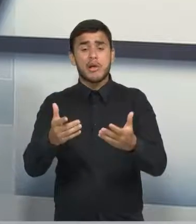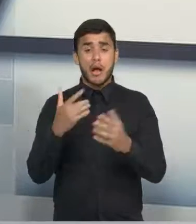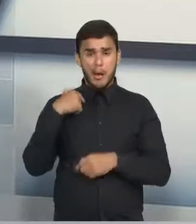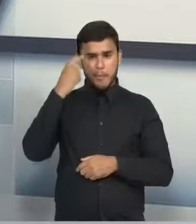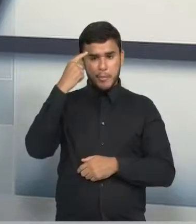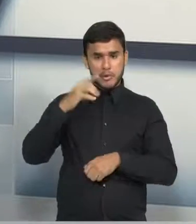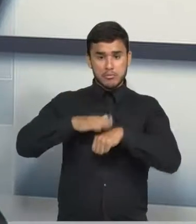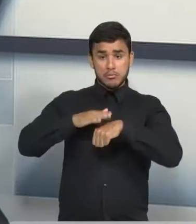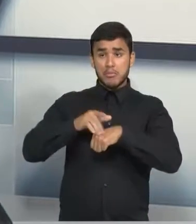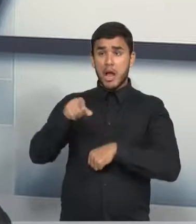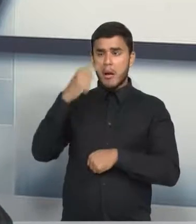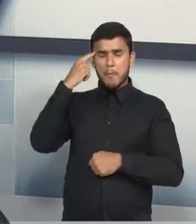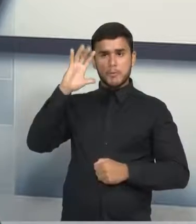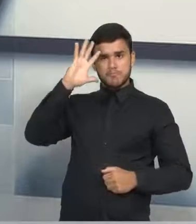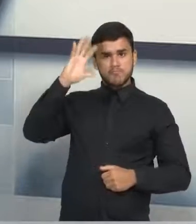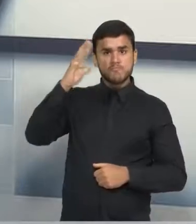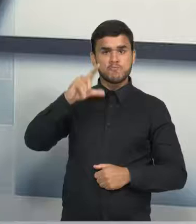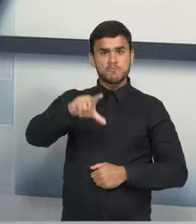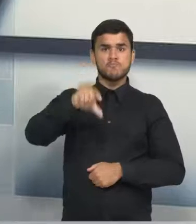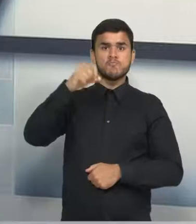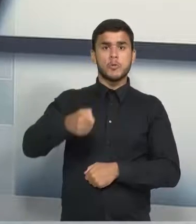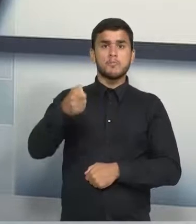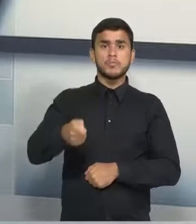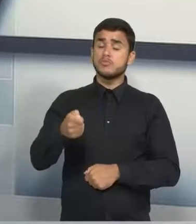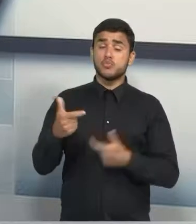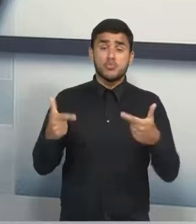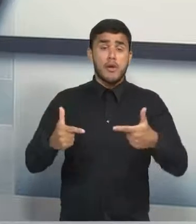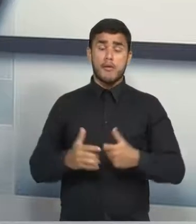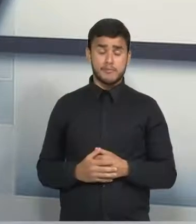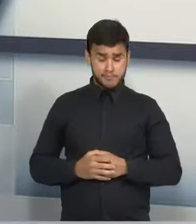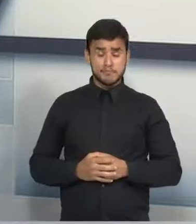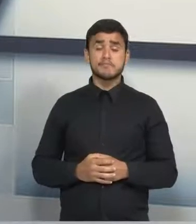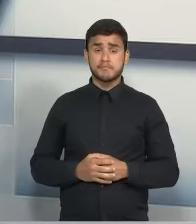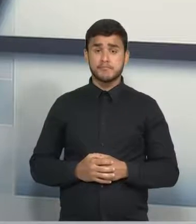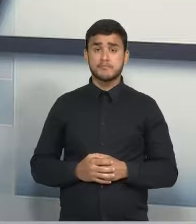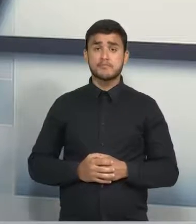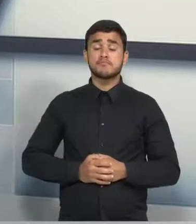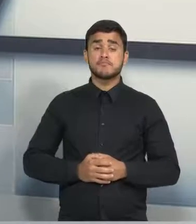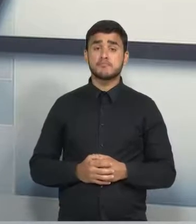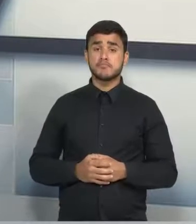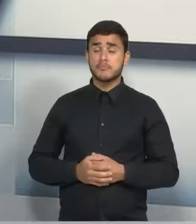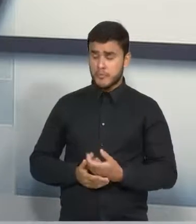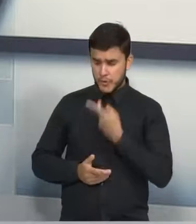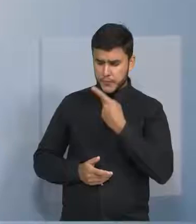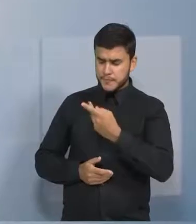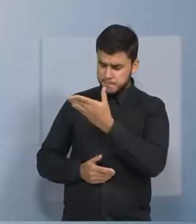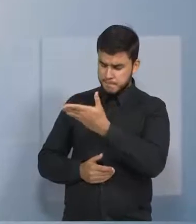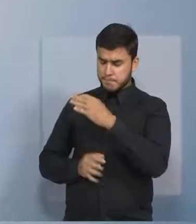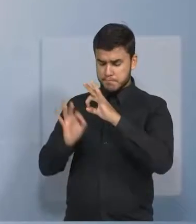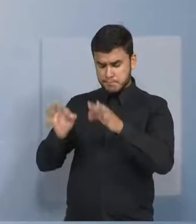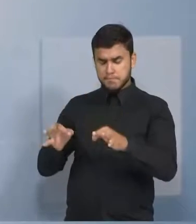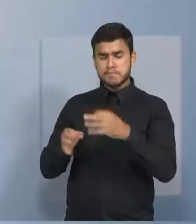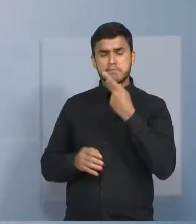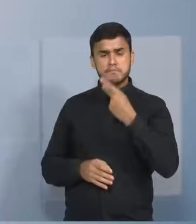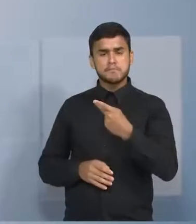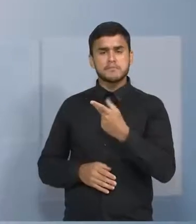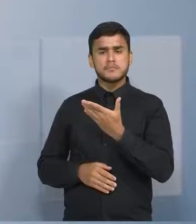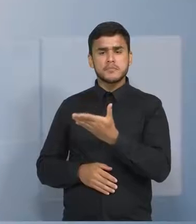pela acomodação do Supremo Tribunal Federal em relação a esses fatos. Mas o caso específico que você tocou, eu acho que é